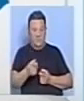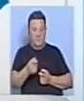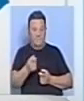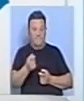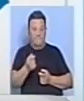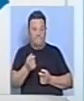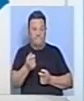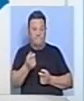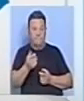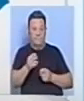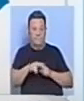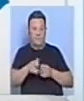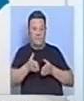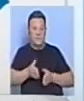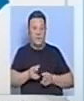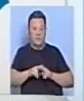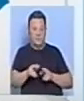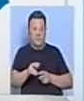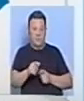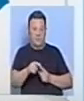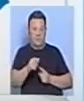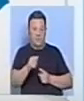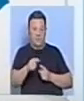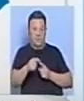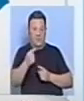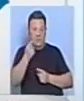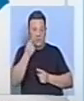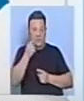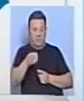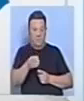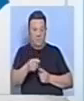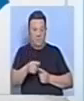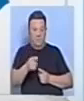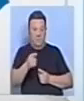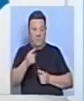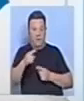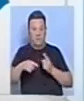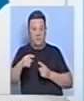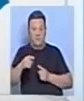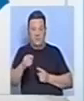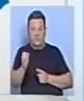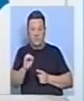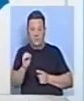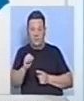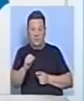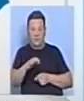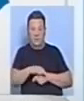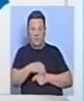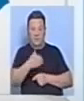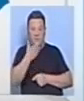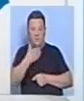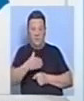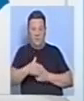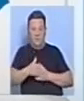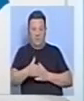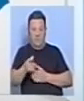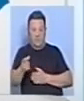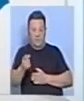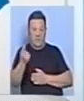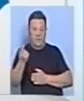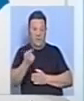a maternidade do Hospital de Portimão tem estado de vez em quando sem obstetras e, portanto,